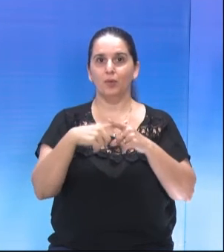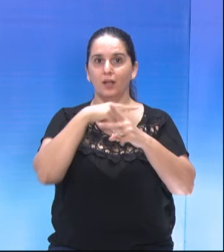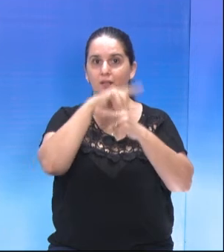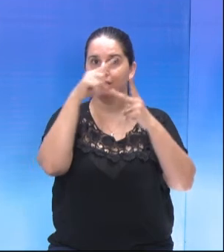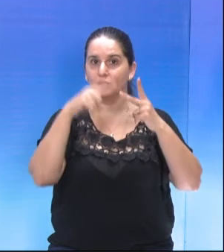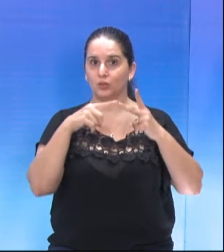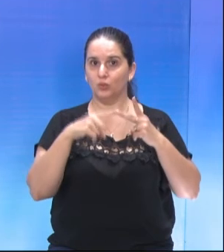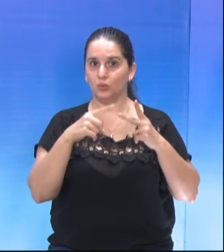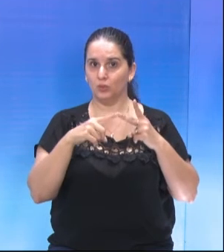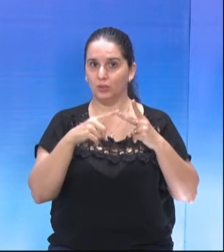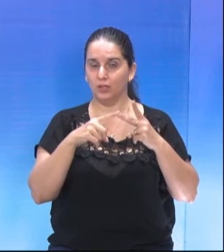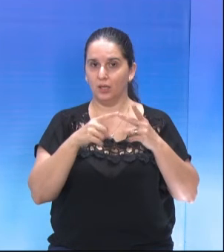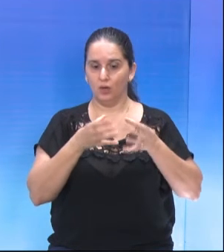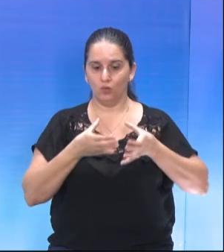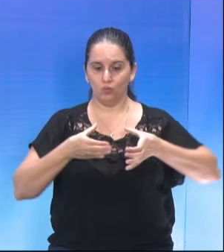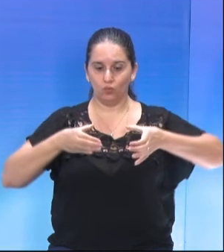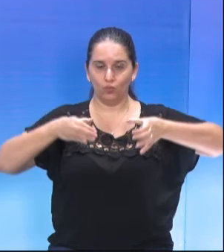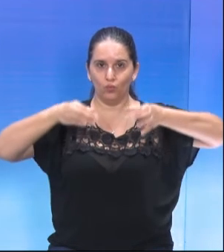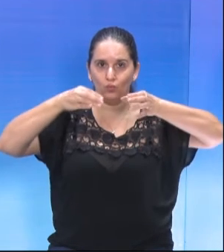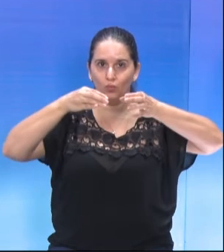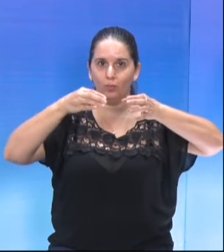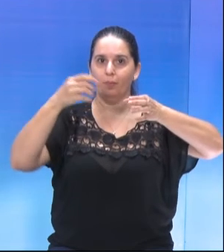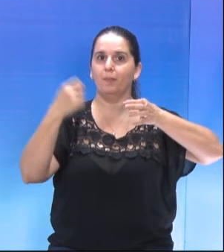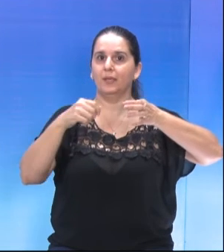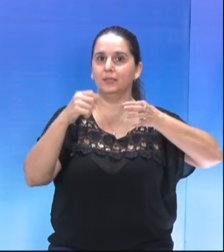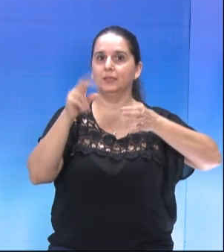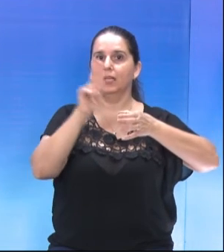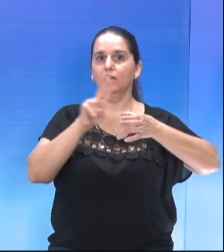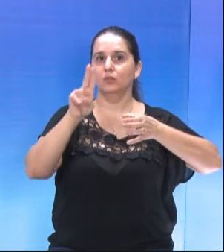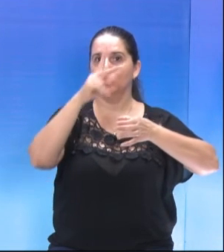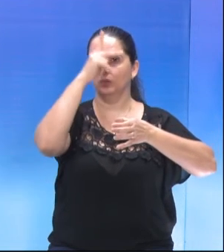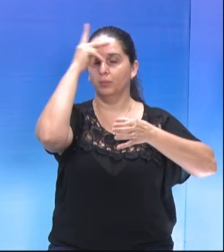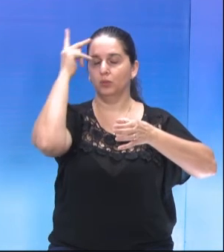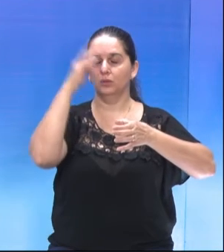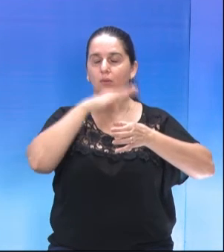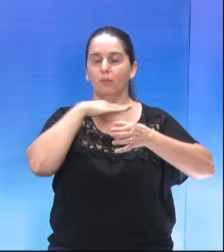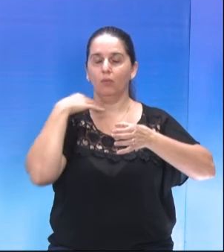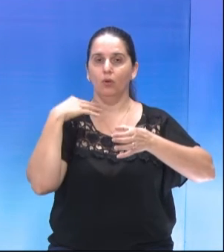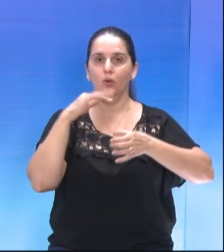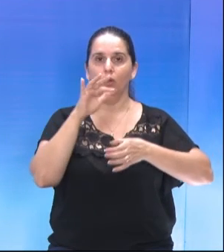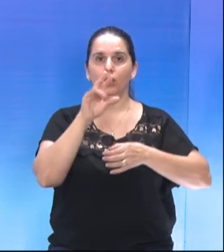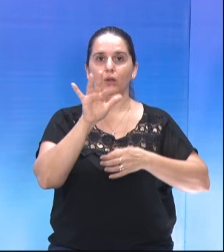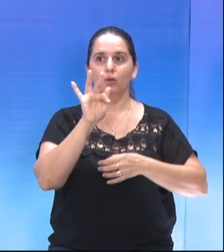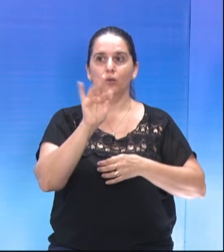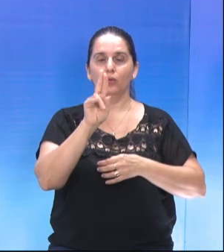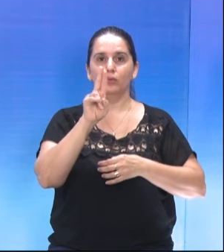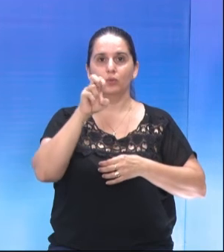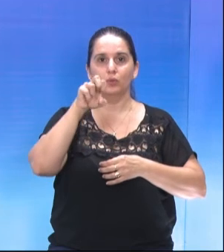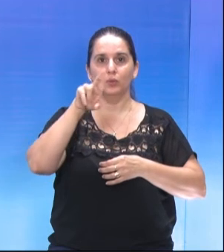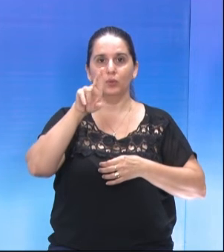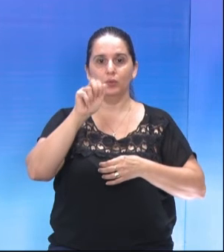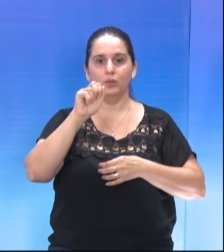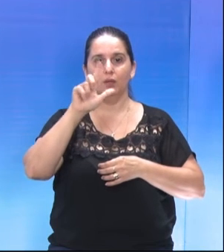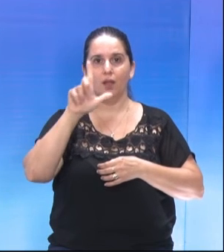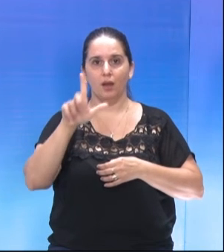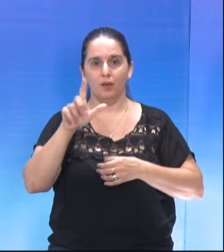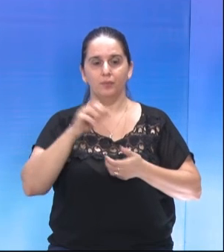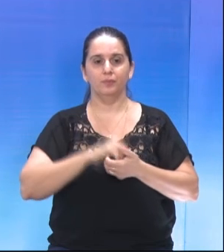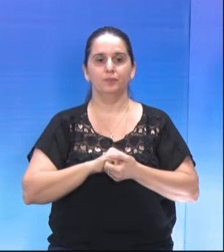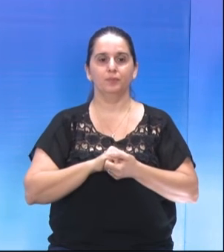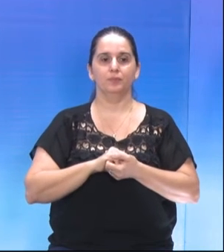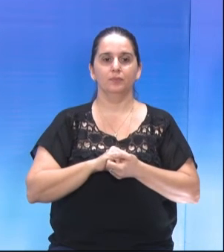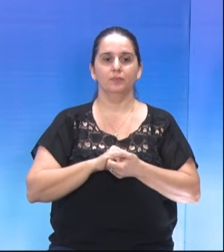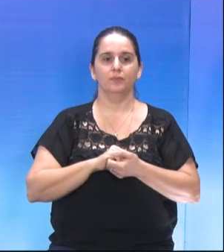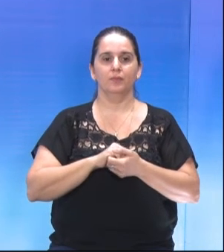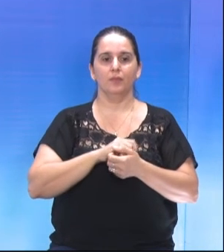funerária Marajoara porque ela materializa a técnica sem função utilitária. Quem sabe, de